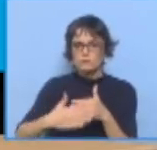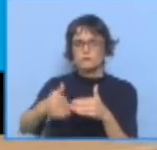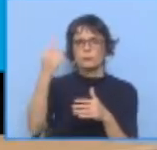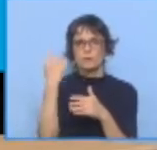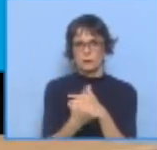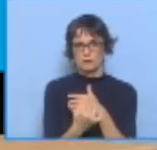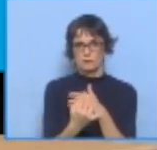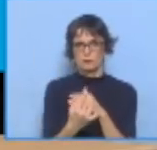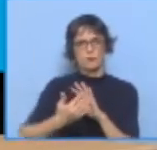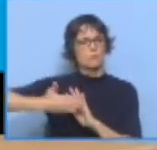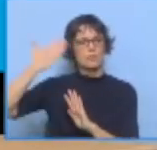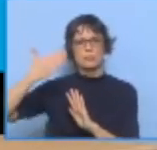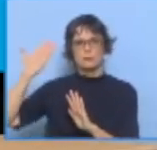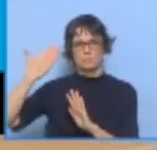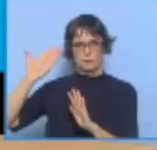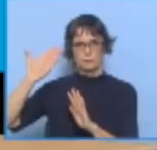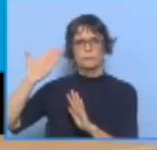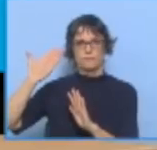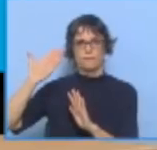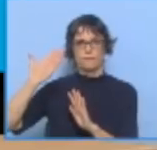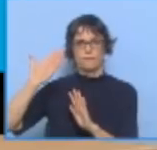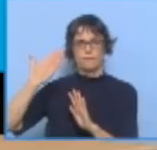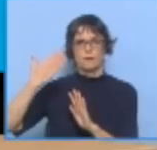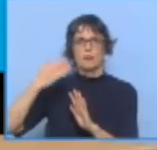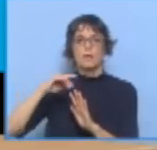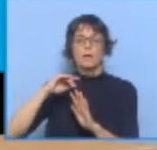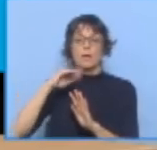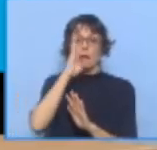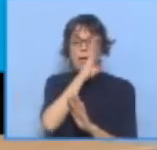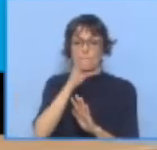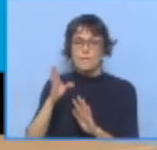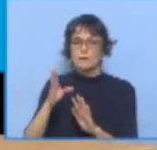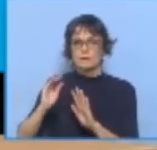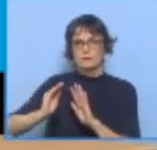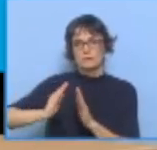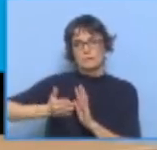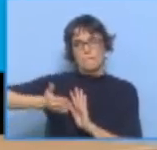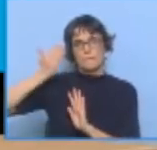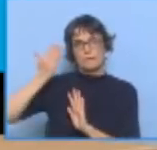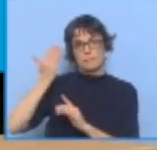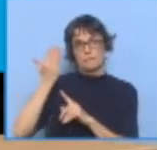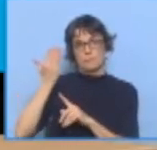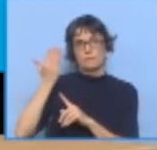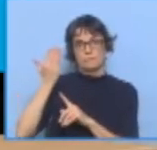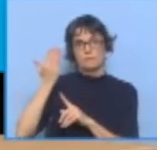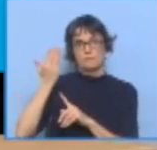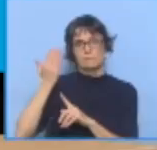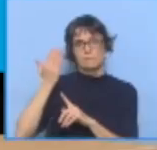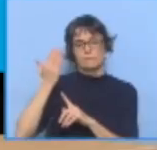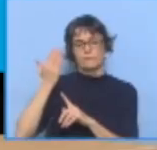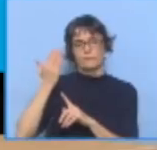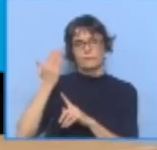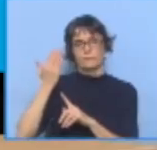mantêm-se sempre, são intocáveis. Depois, a aplicação dos princípios é que muitas vezes exige, até